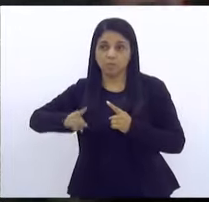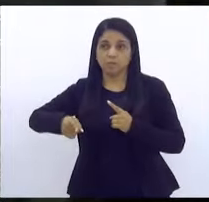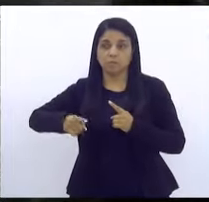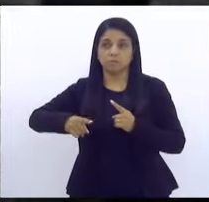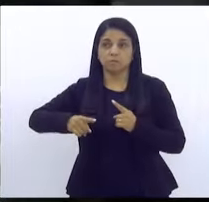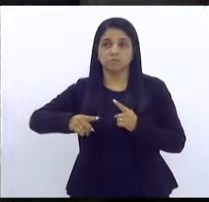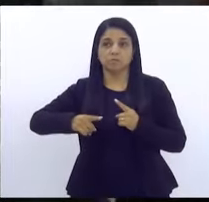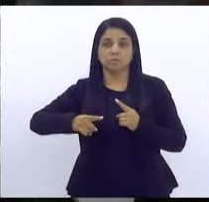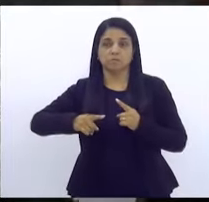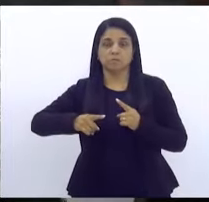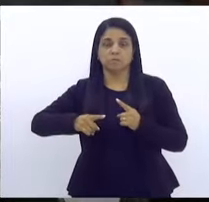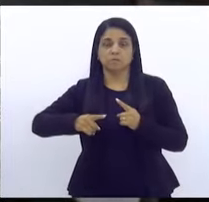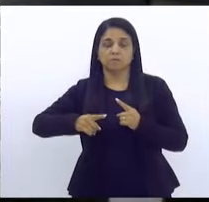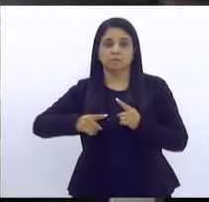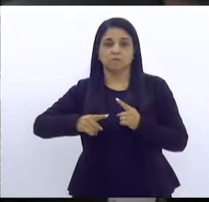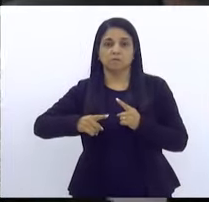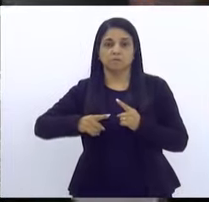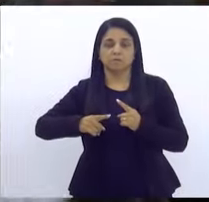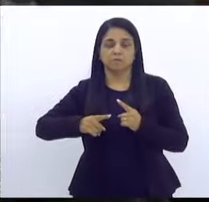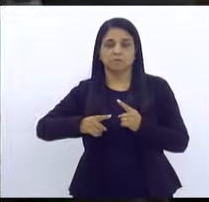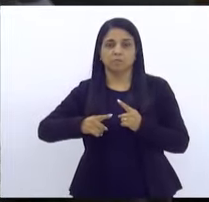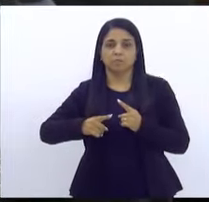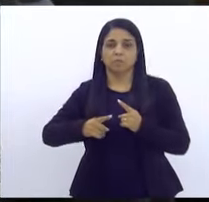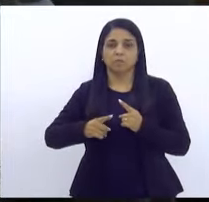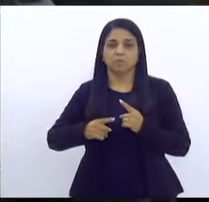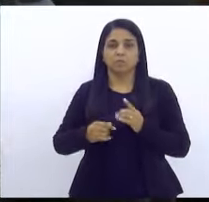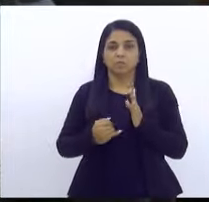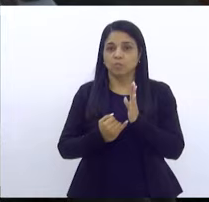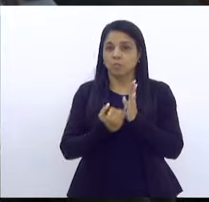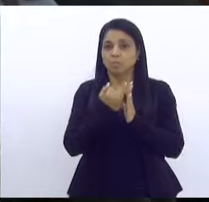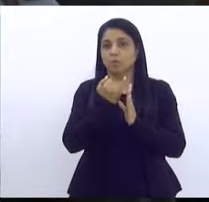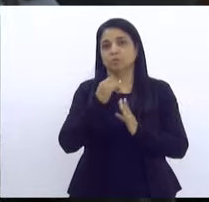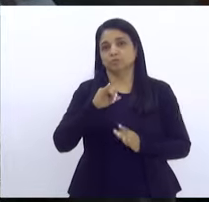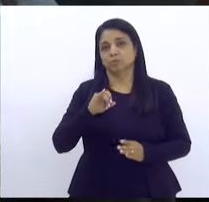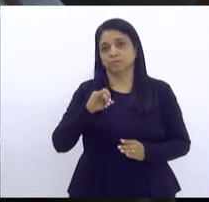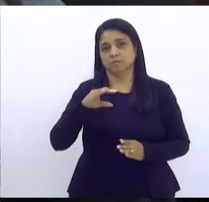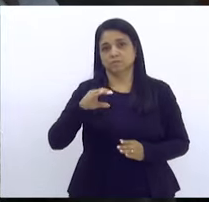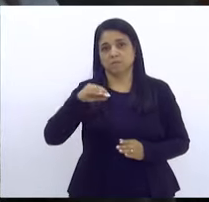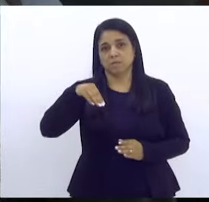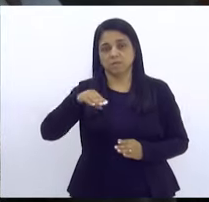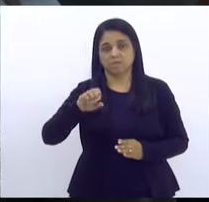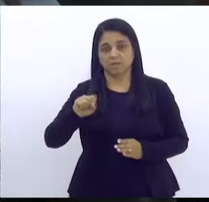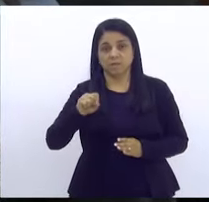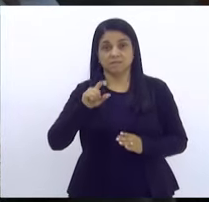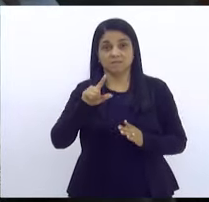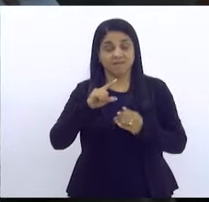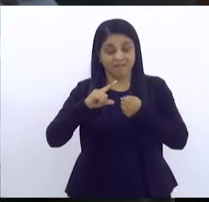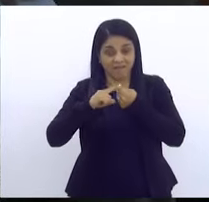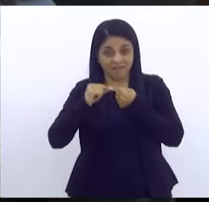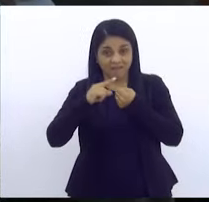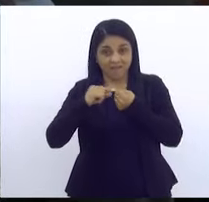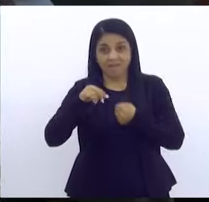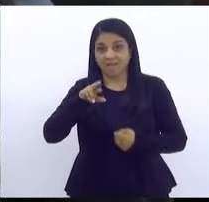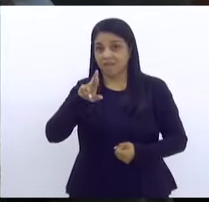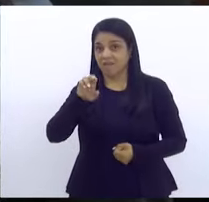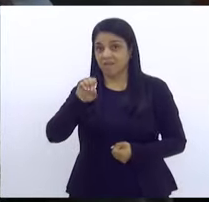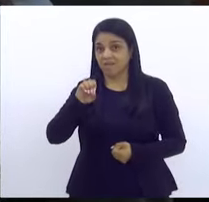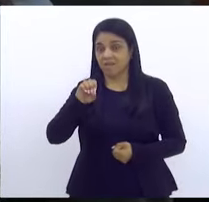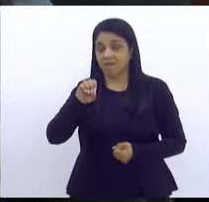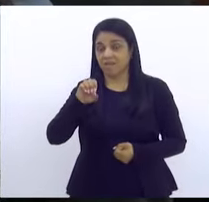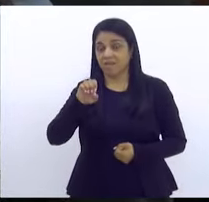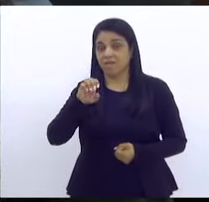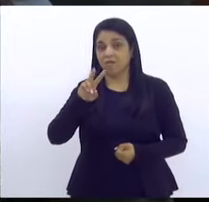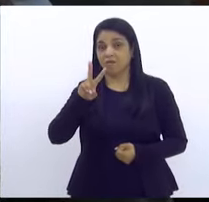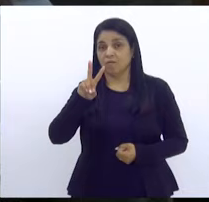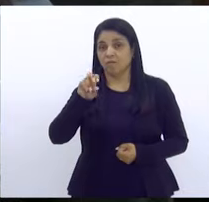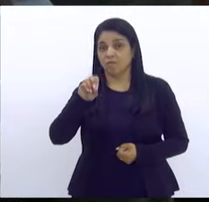a isenção de ICMS. Não está proibindo nada. Está revogando apenas um artigo. Então é necessário que a